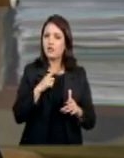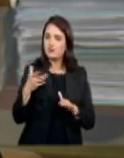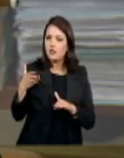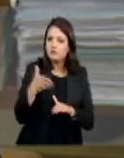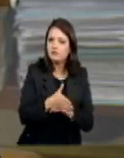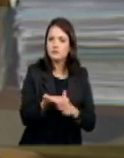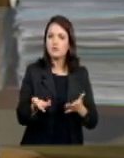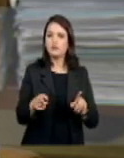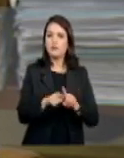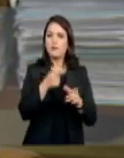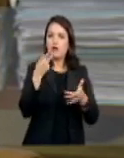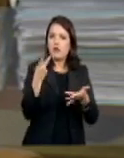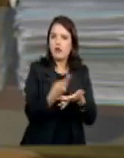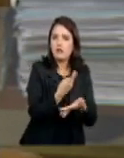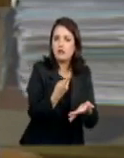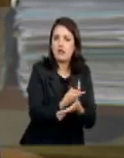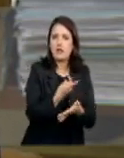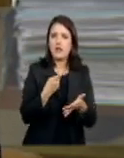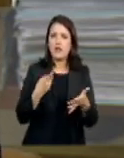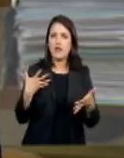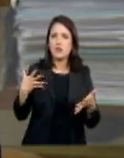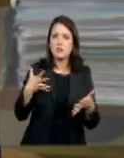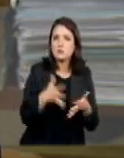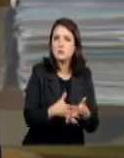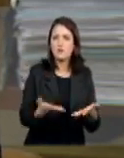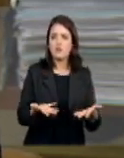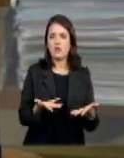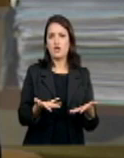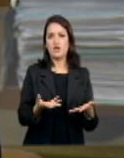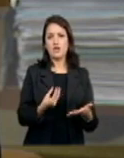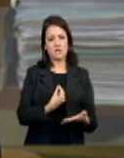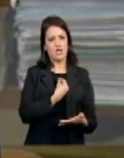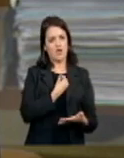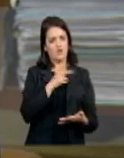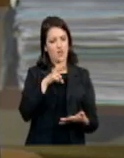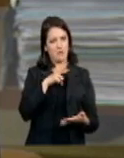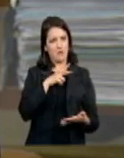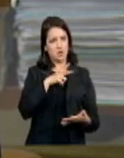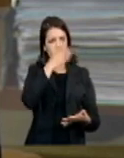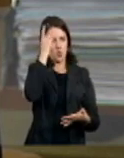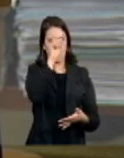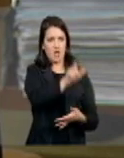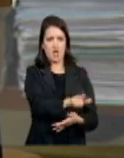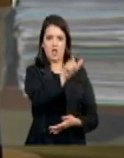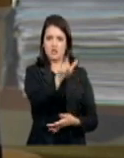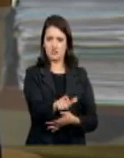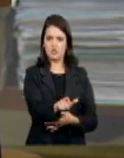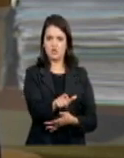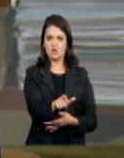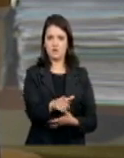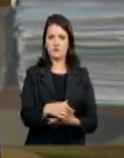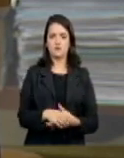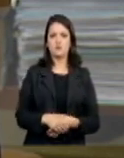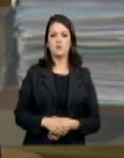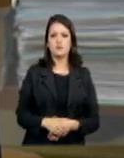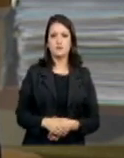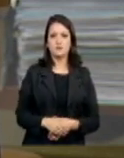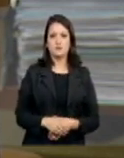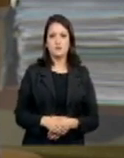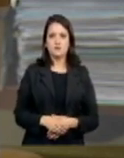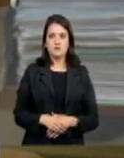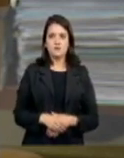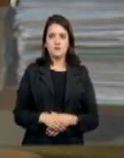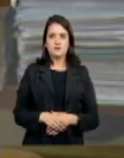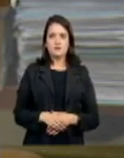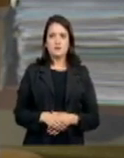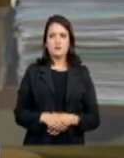indevidas e interferências na esfera de intimidade mas notadamente da intimidade financeira